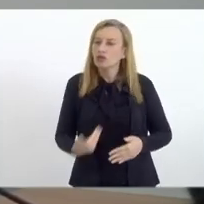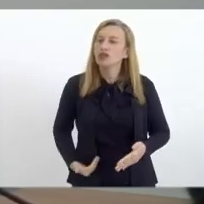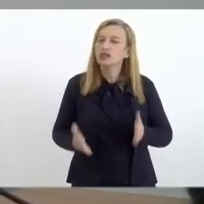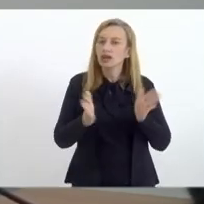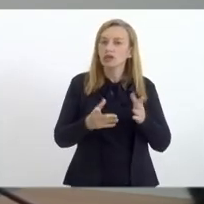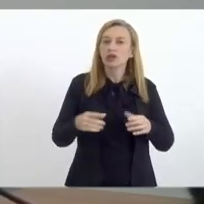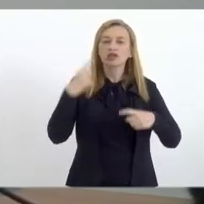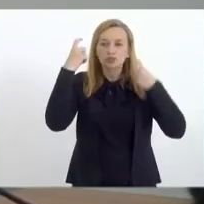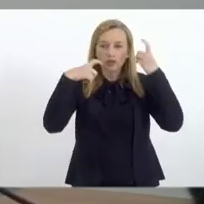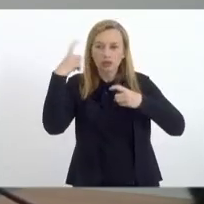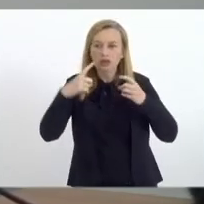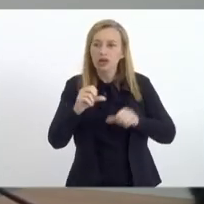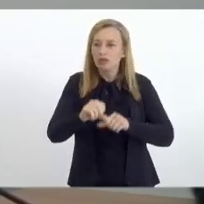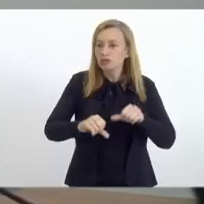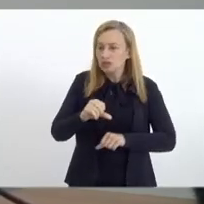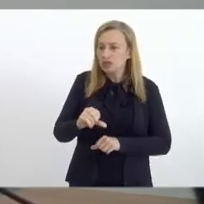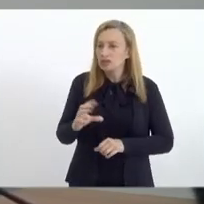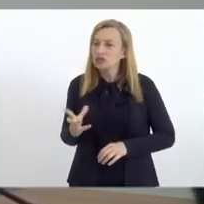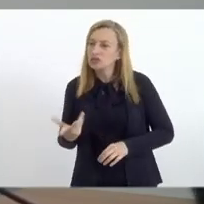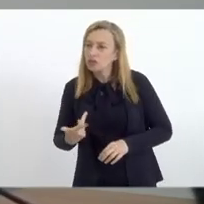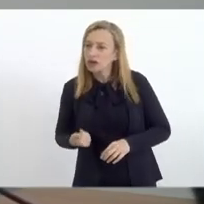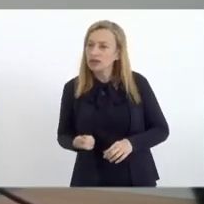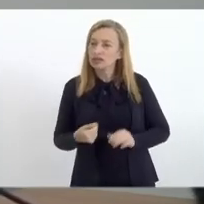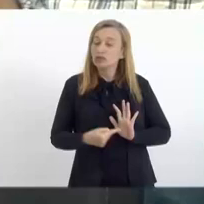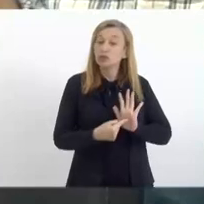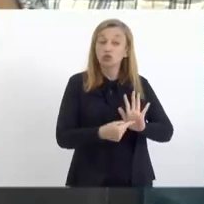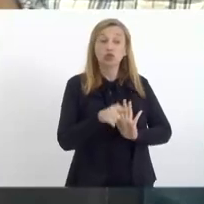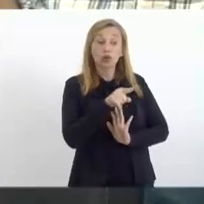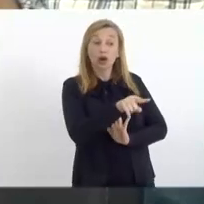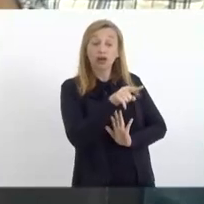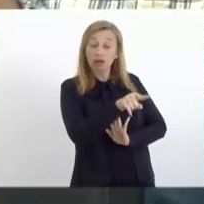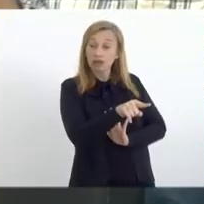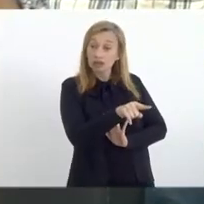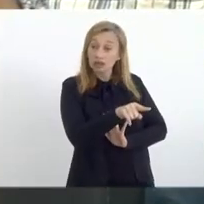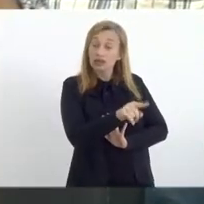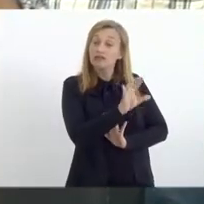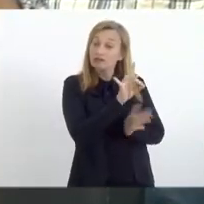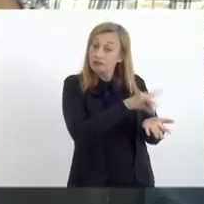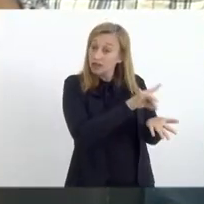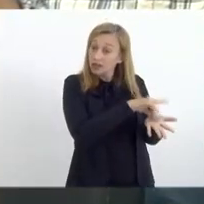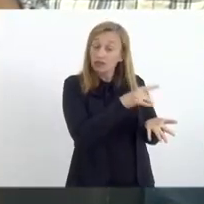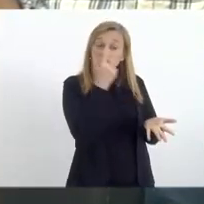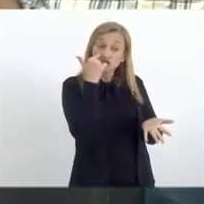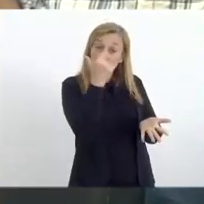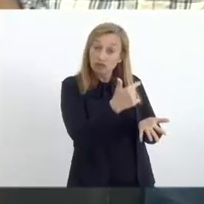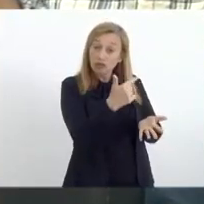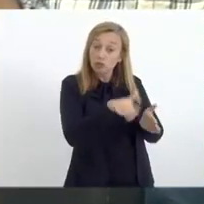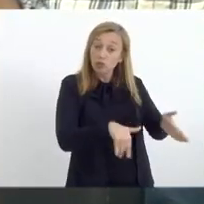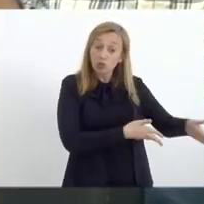a mudança qualitativa que ela identificou ali, de a gente estar realmente seguindo ali um